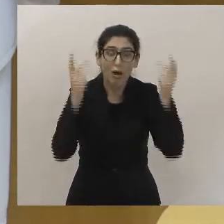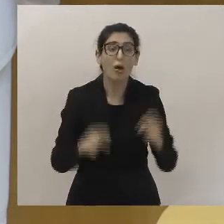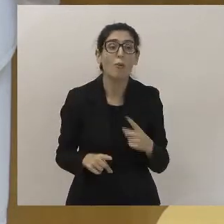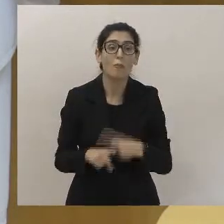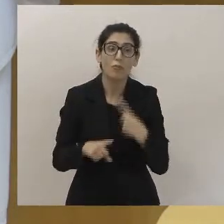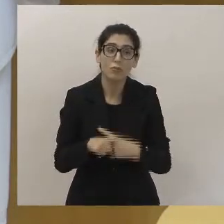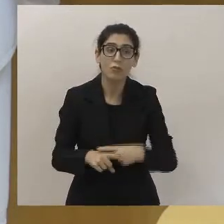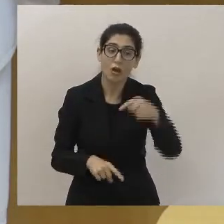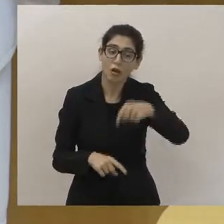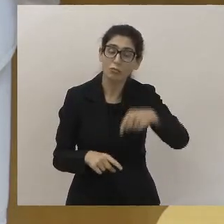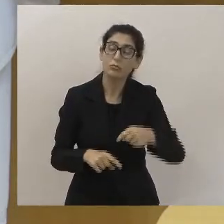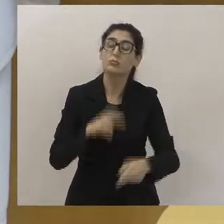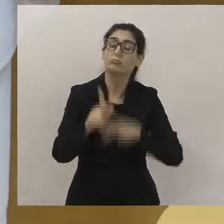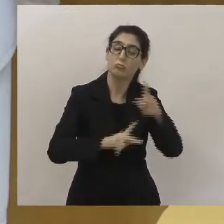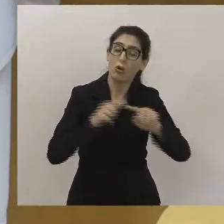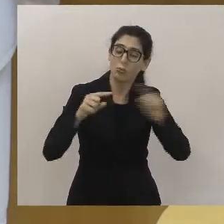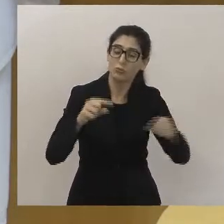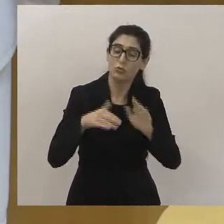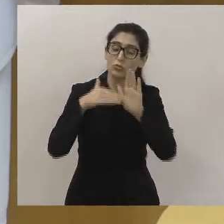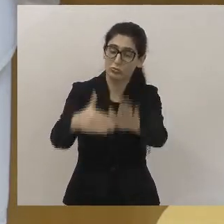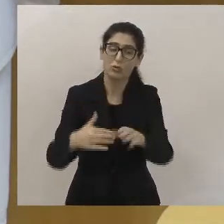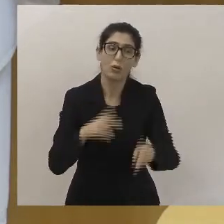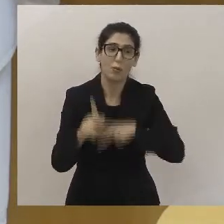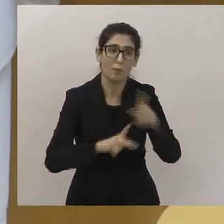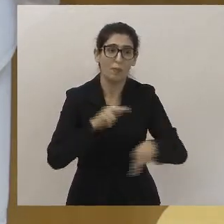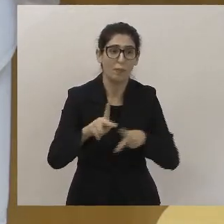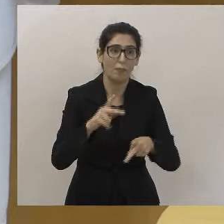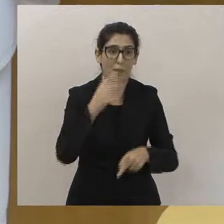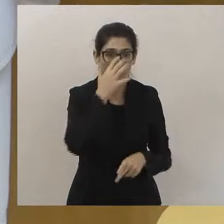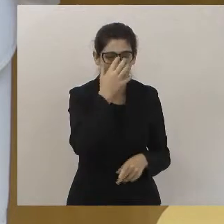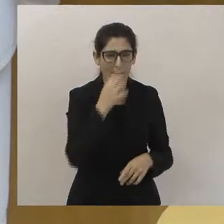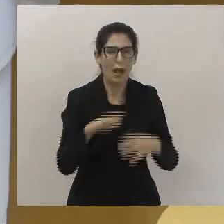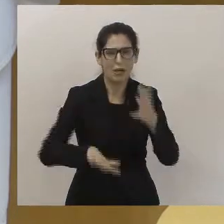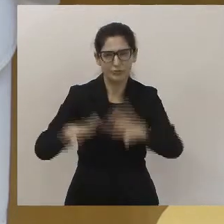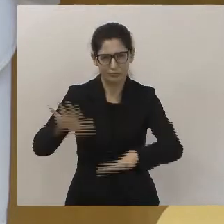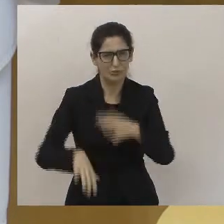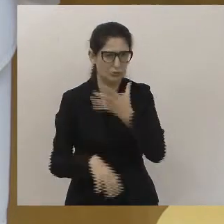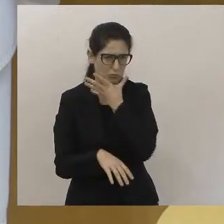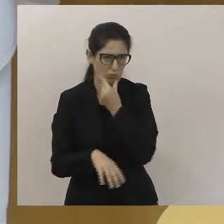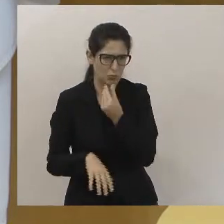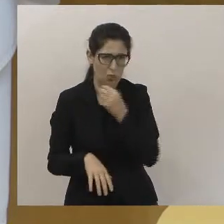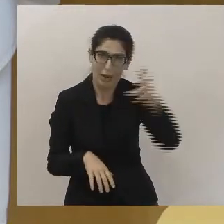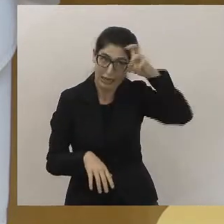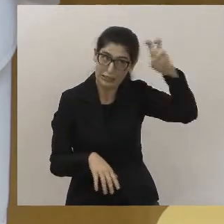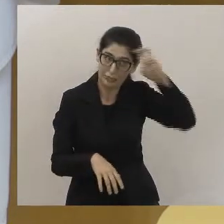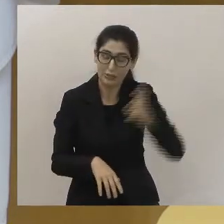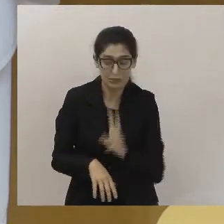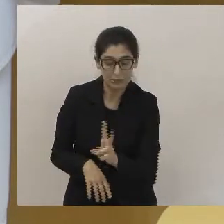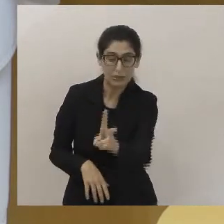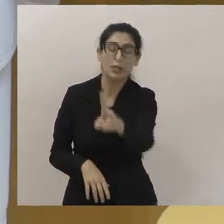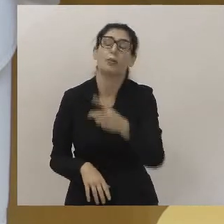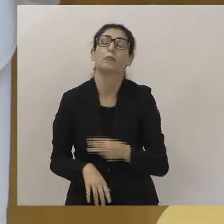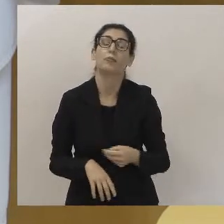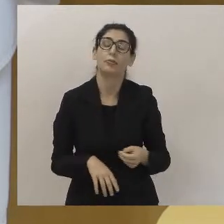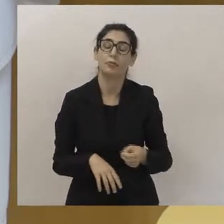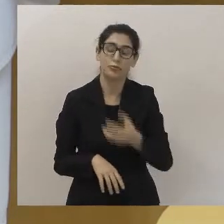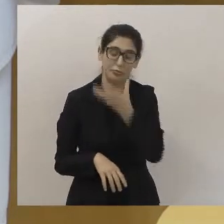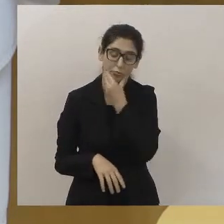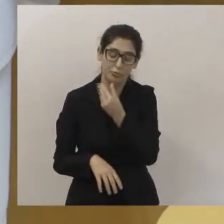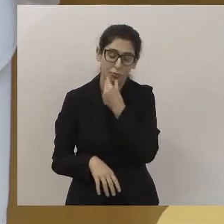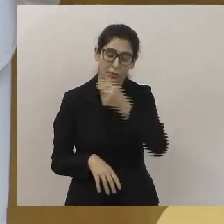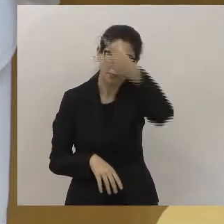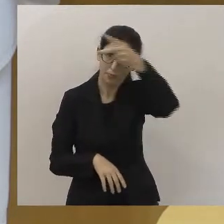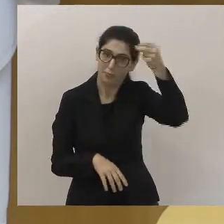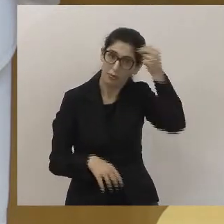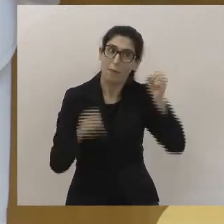chegaram à secretaria muitas vezes o prefeito nós recebe aos moradores toda quinta feira mas nós sempre temos porta aberta a qualquer